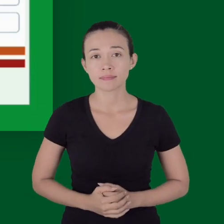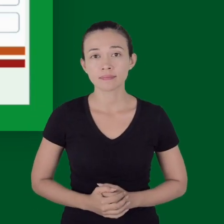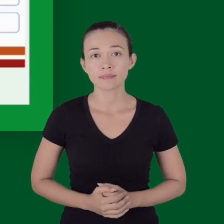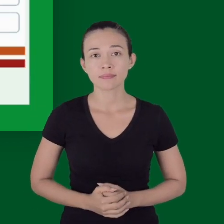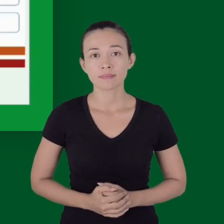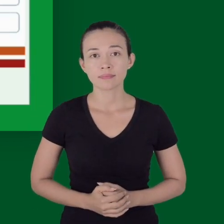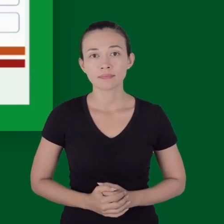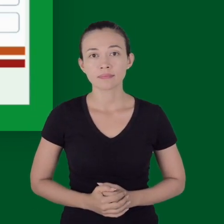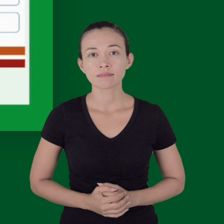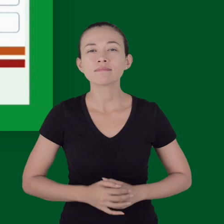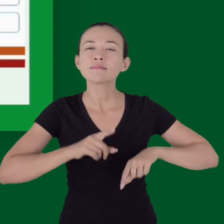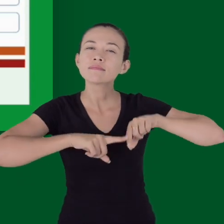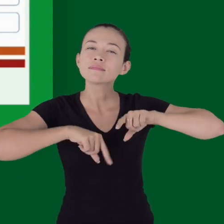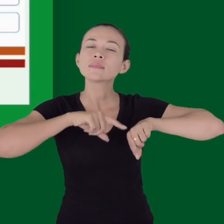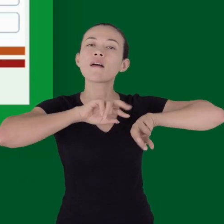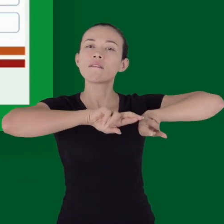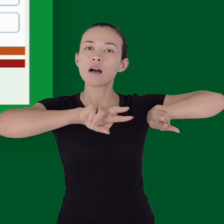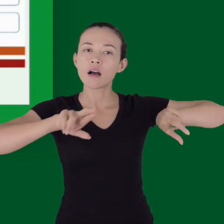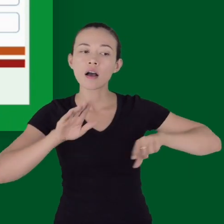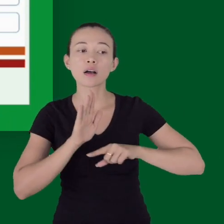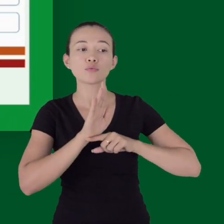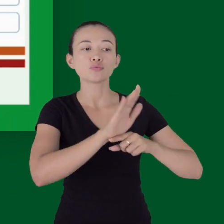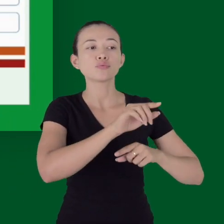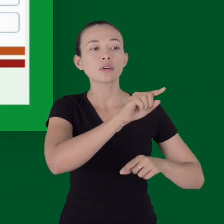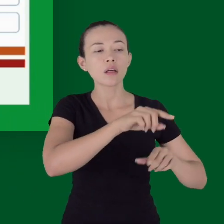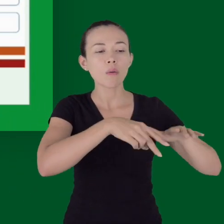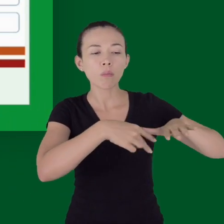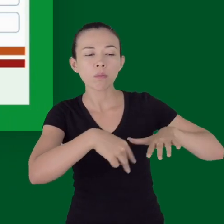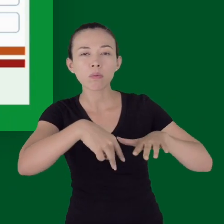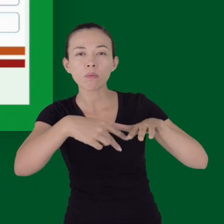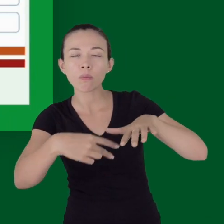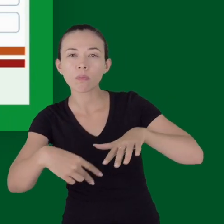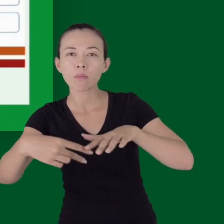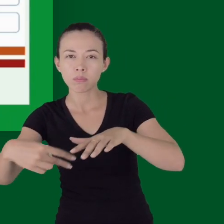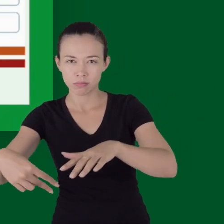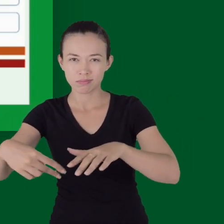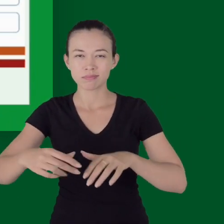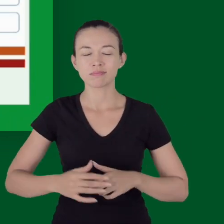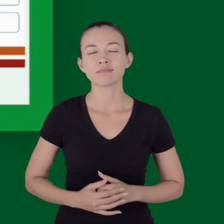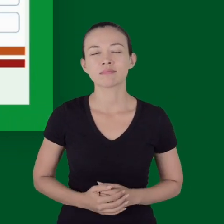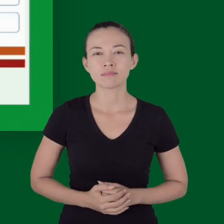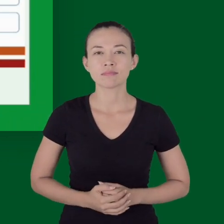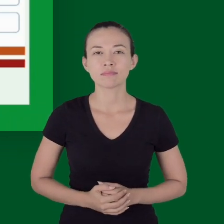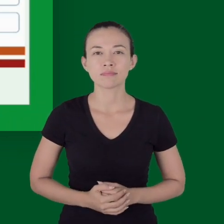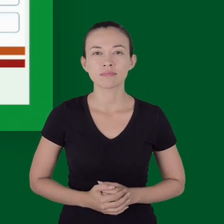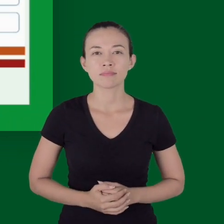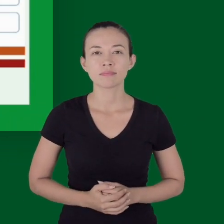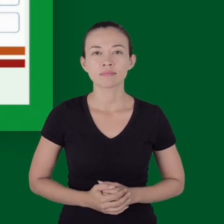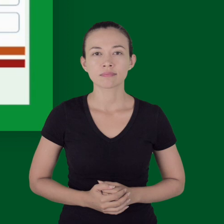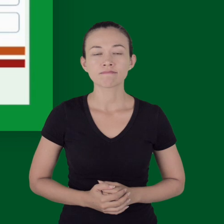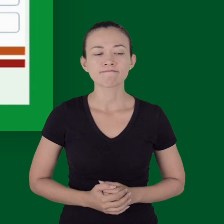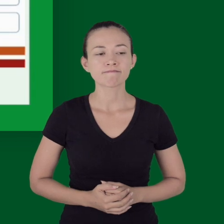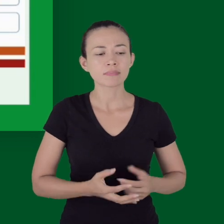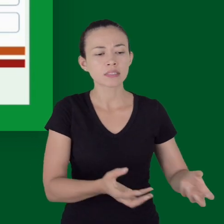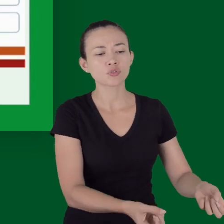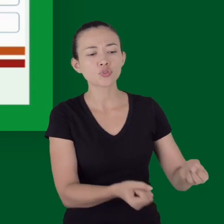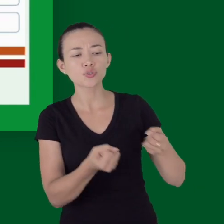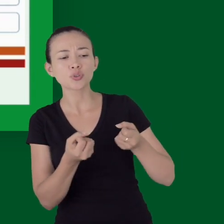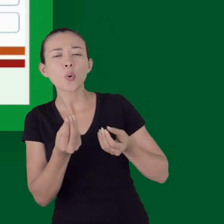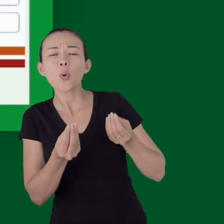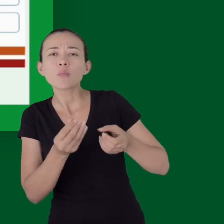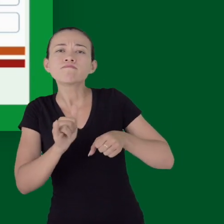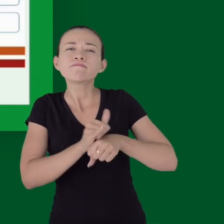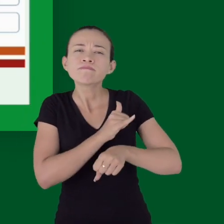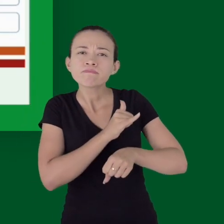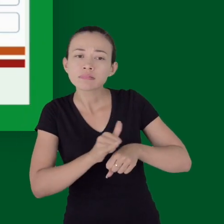socorrista, garantir a oferta de dispositivos de flutuação para essa vítima, né? Iniciar precocemente